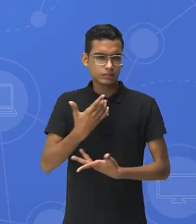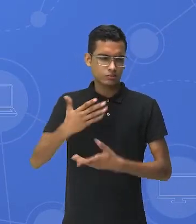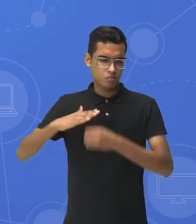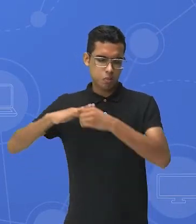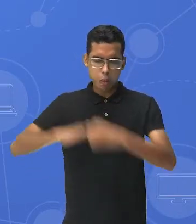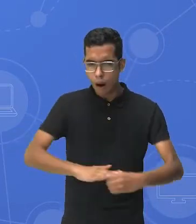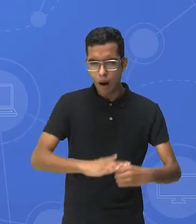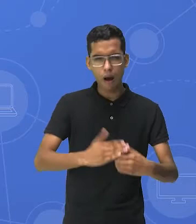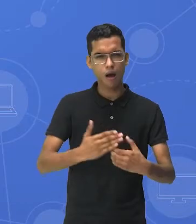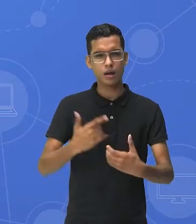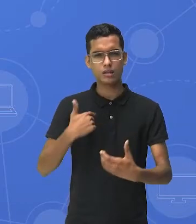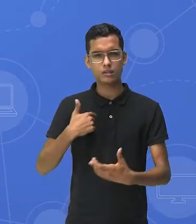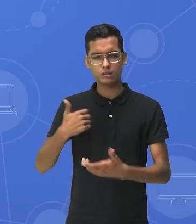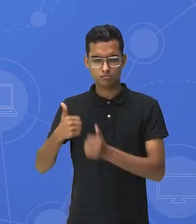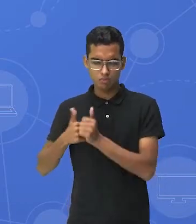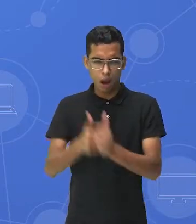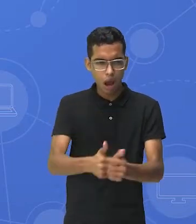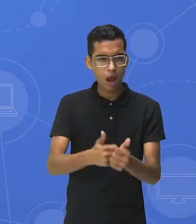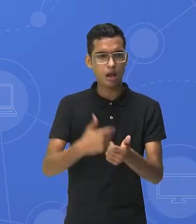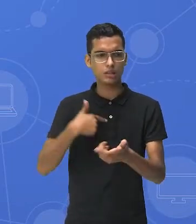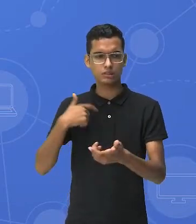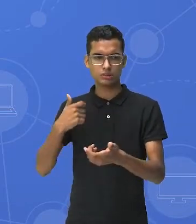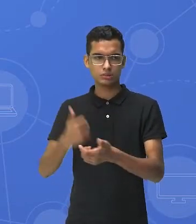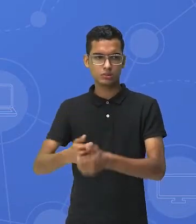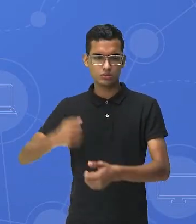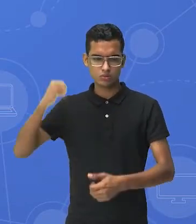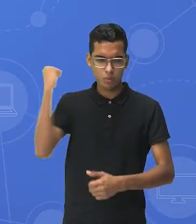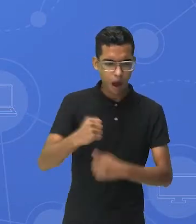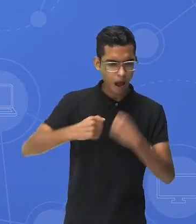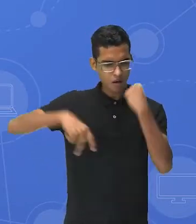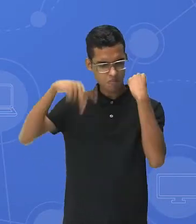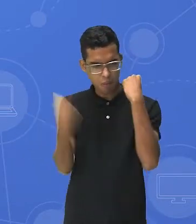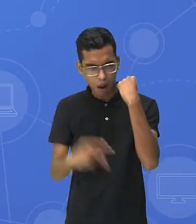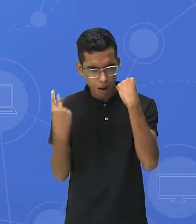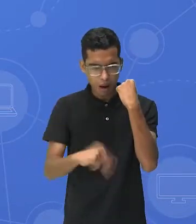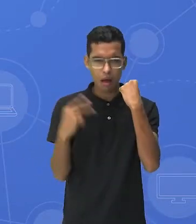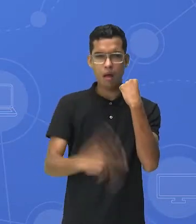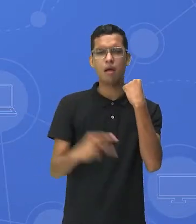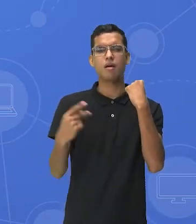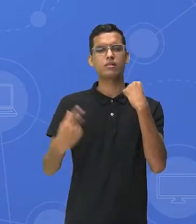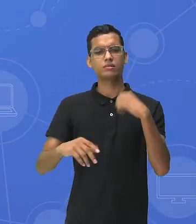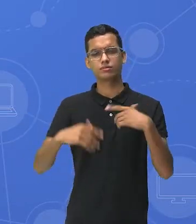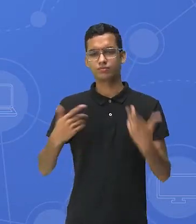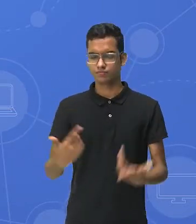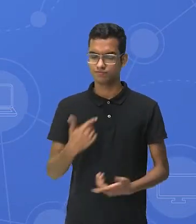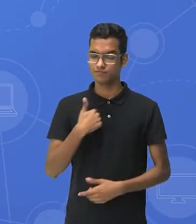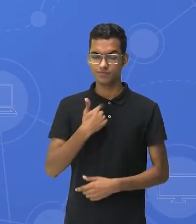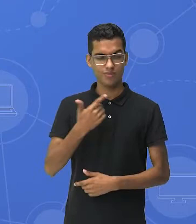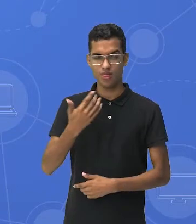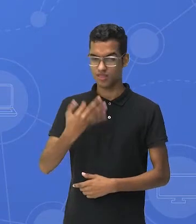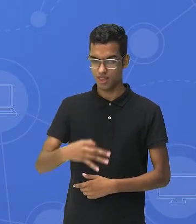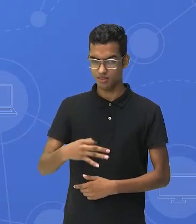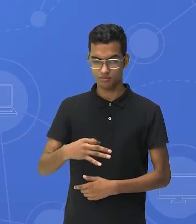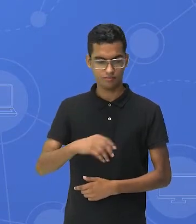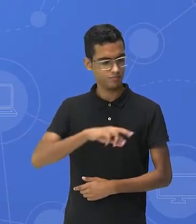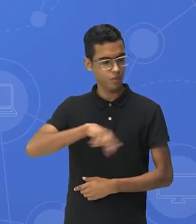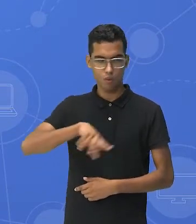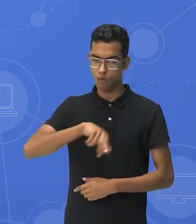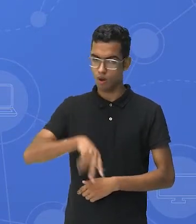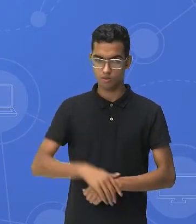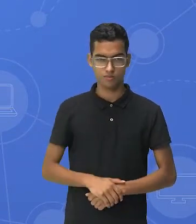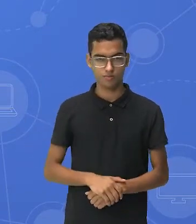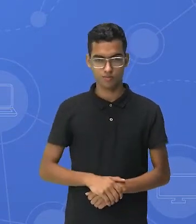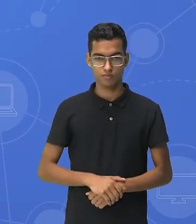Eles perseguiam, eles matavam, eles espancavam, e isso a gente sabe que não é correto, que a cor da pele não quer